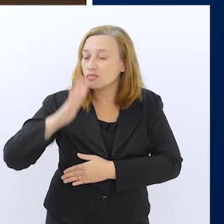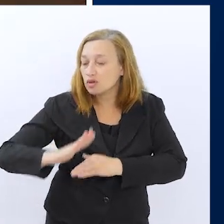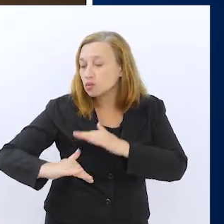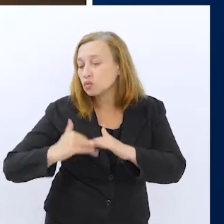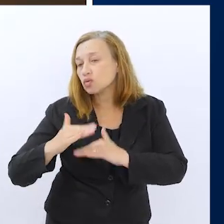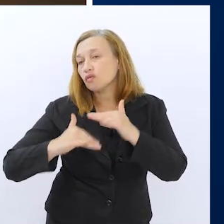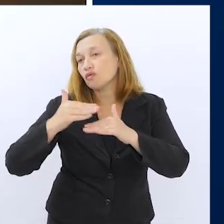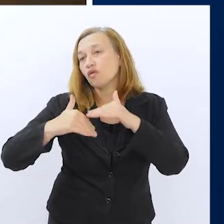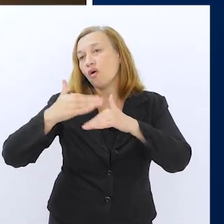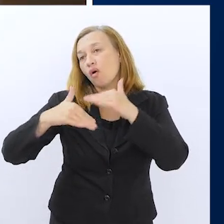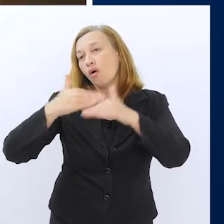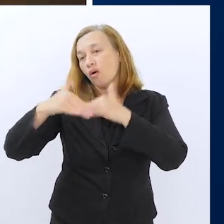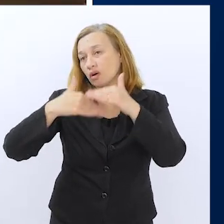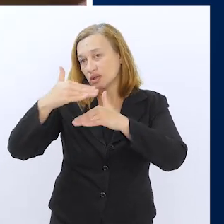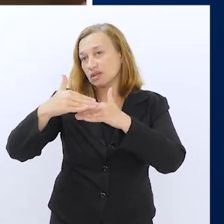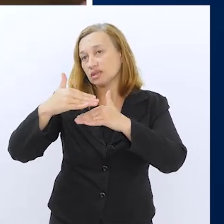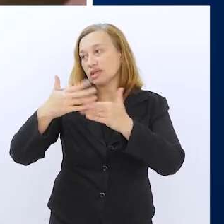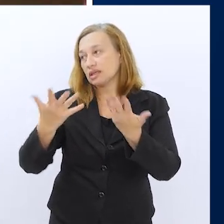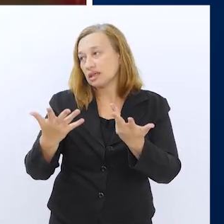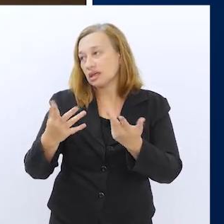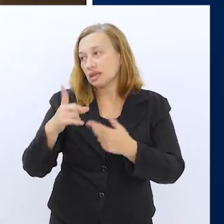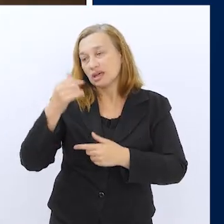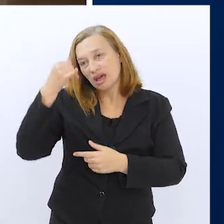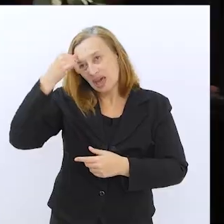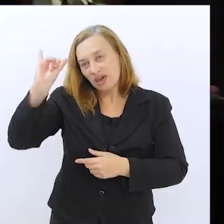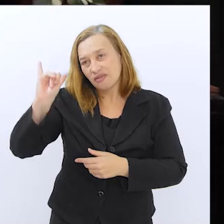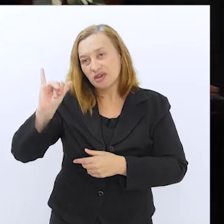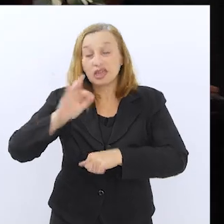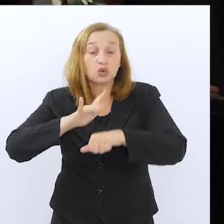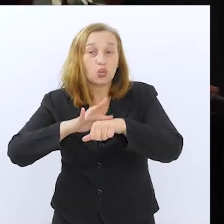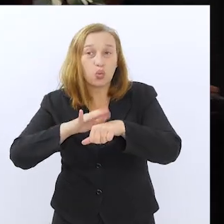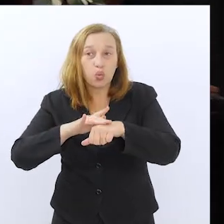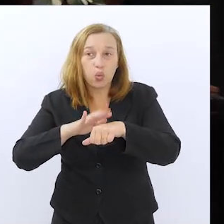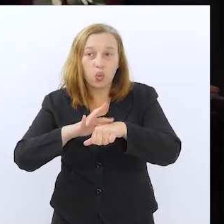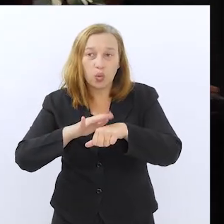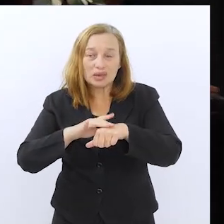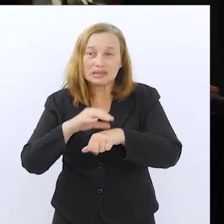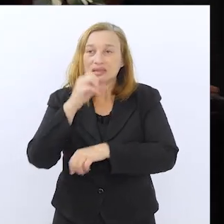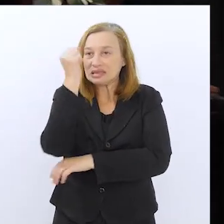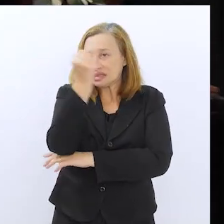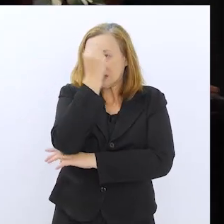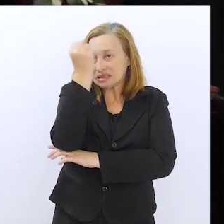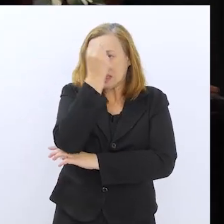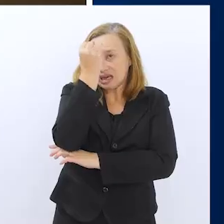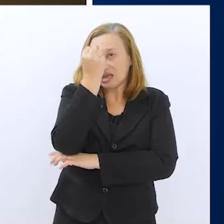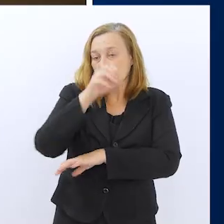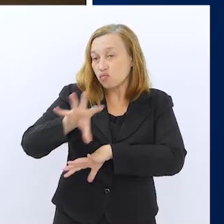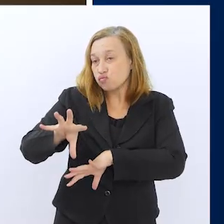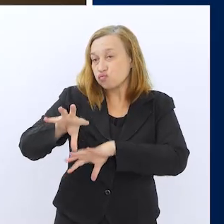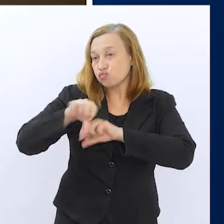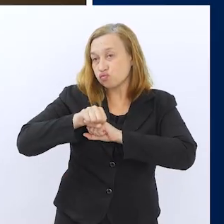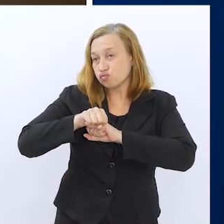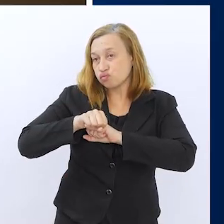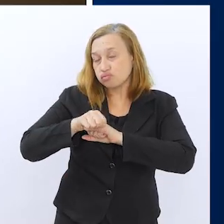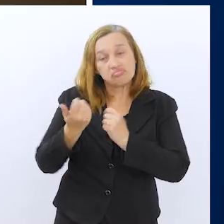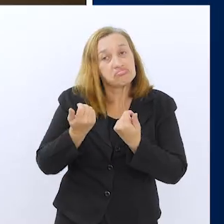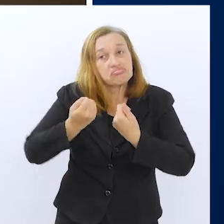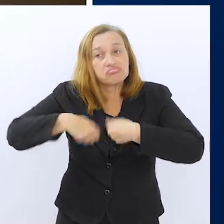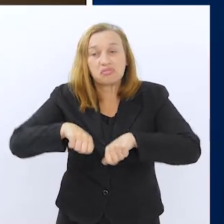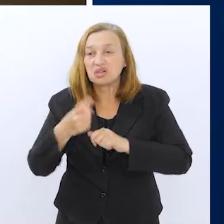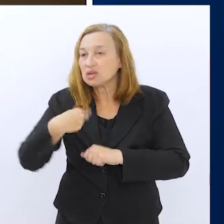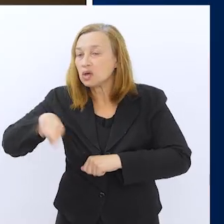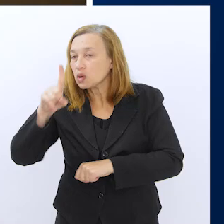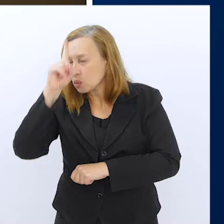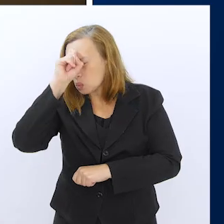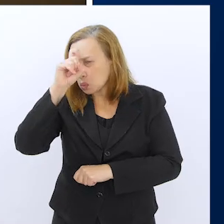na frente desenvolvam casos graves ou mais complexos de alguma doença que elas têm porventura contrair